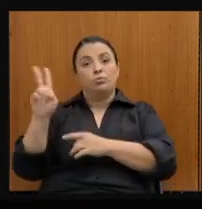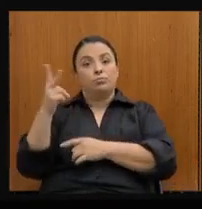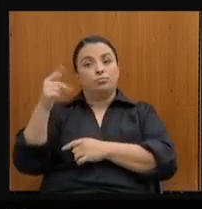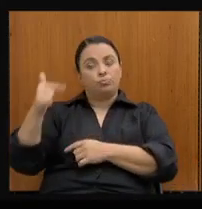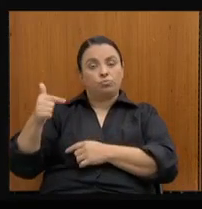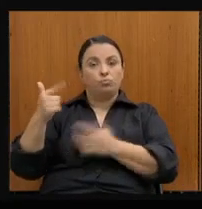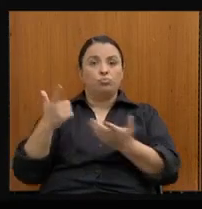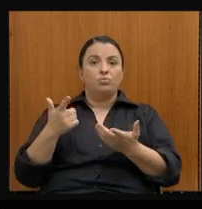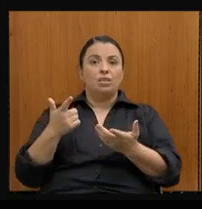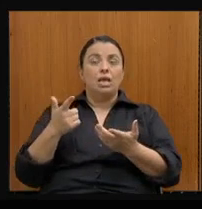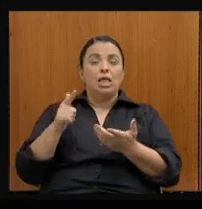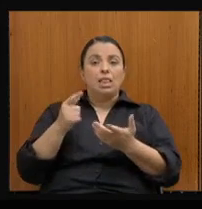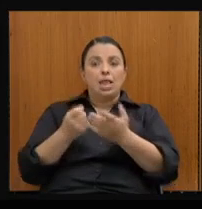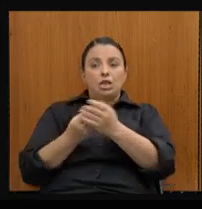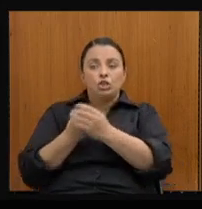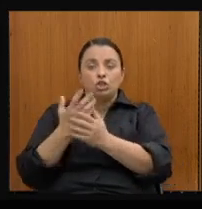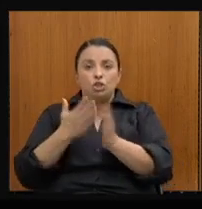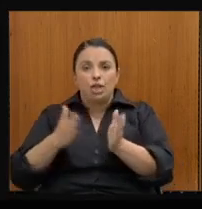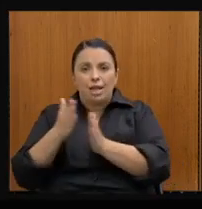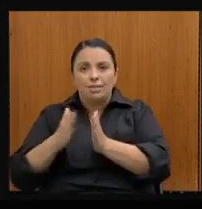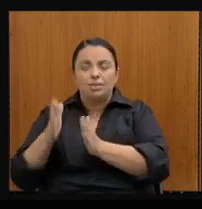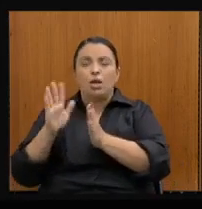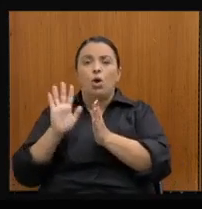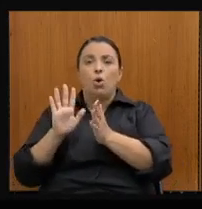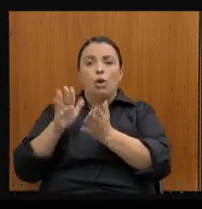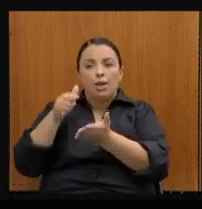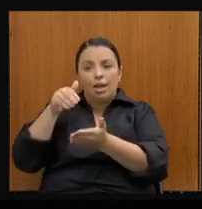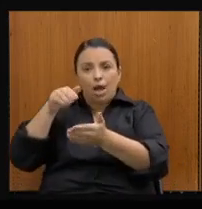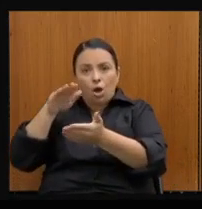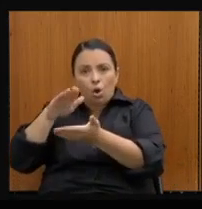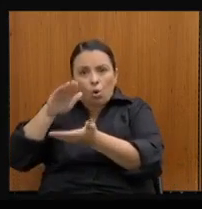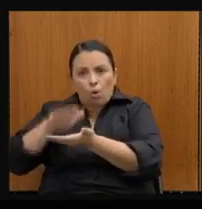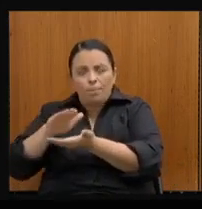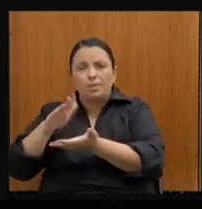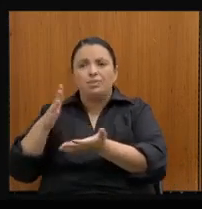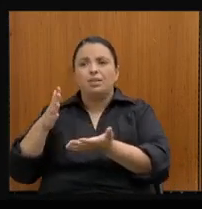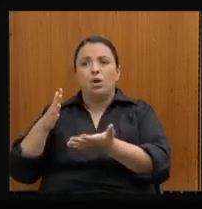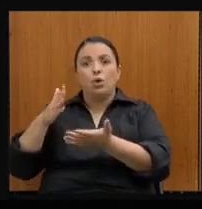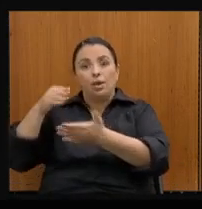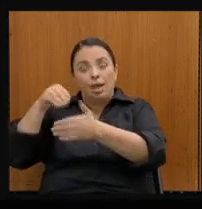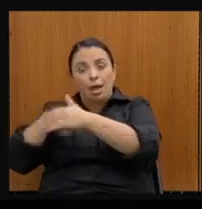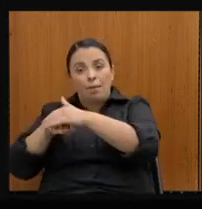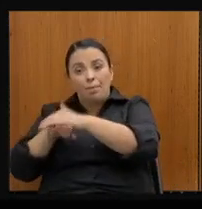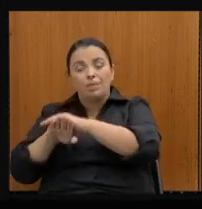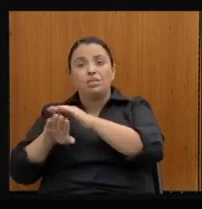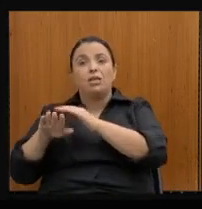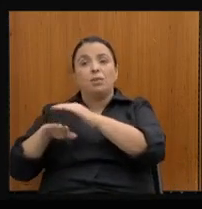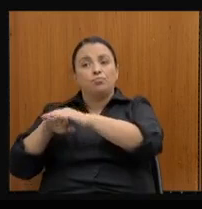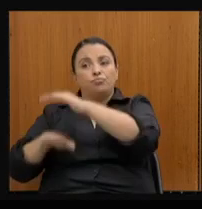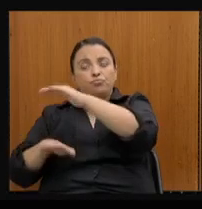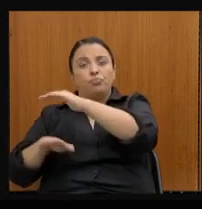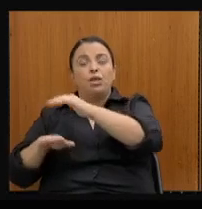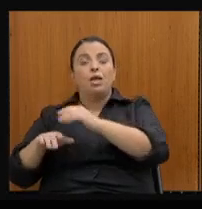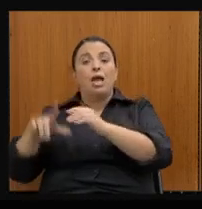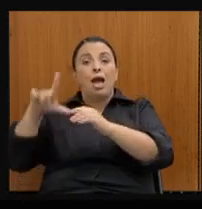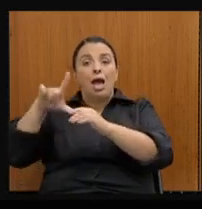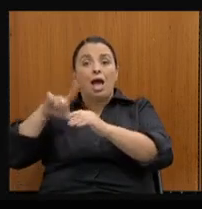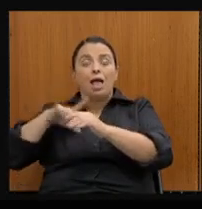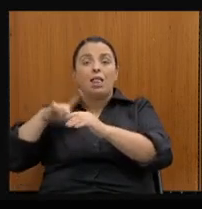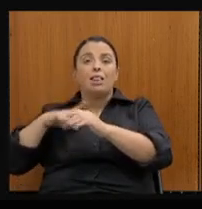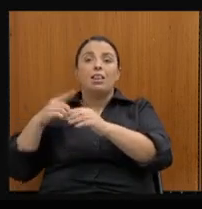a compressão a armazenagem até levando ao destino final do consumo desses